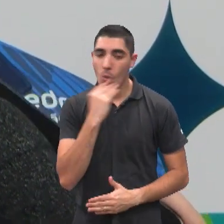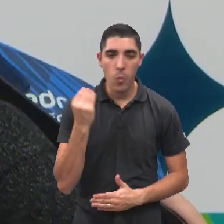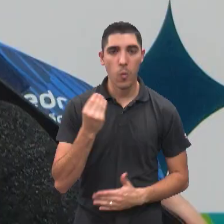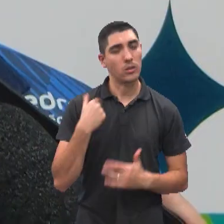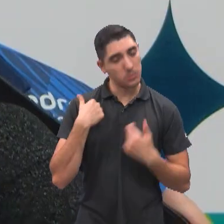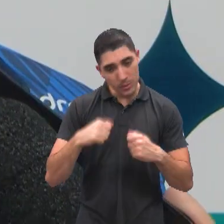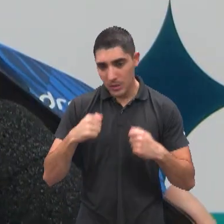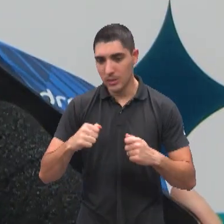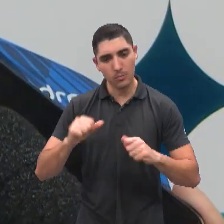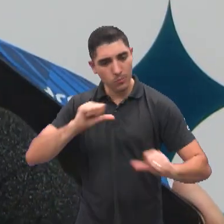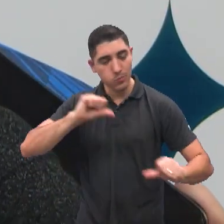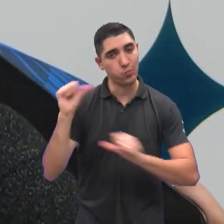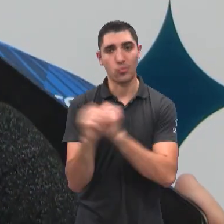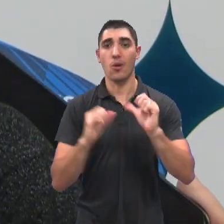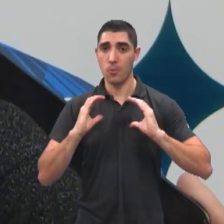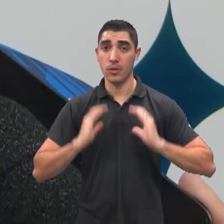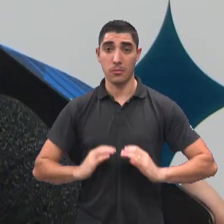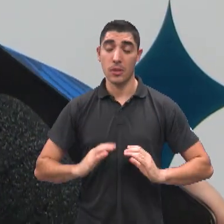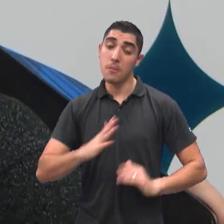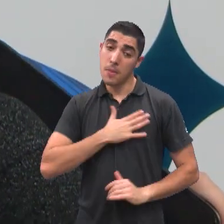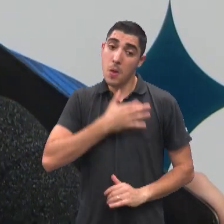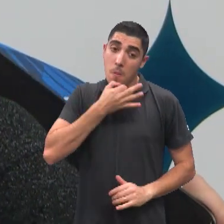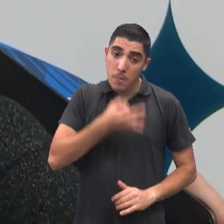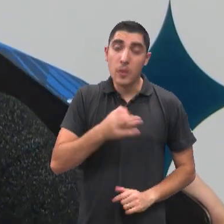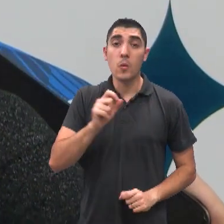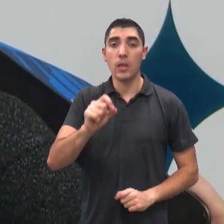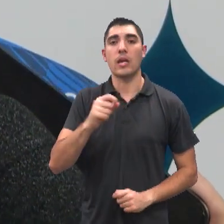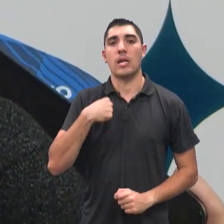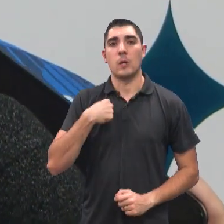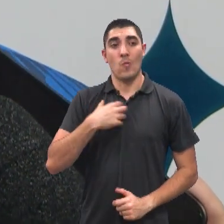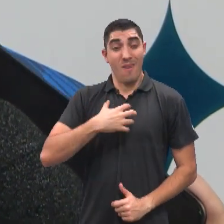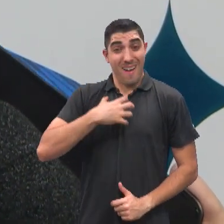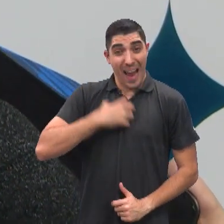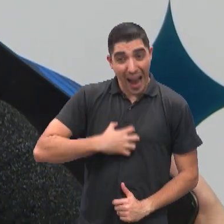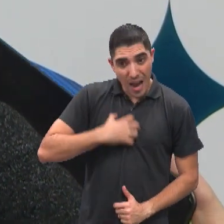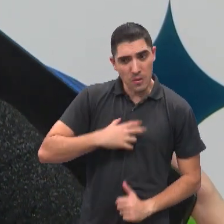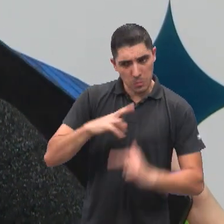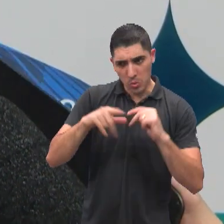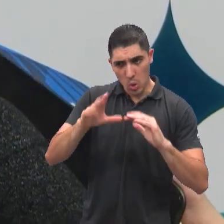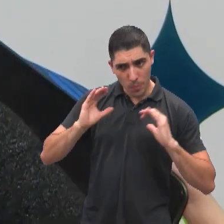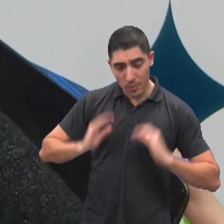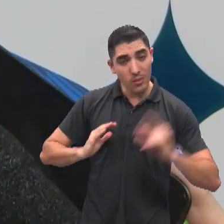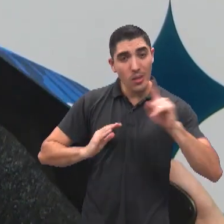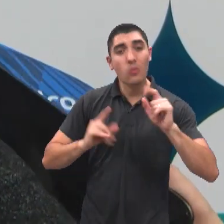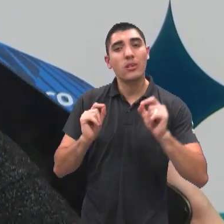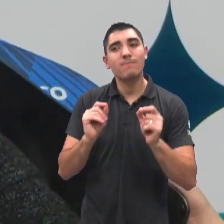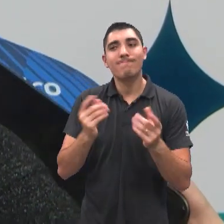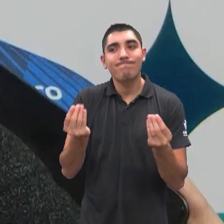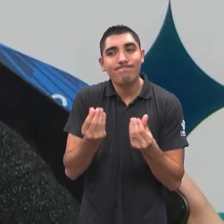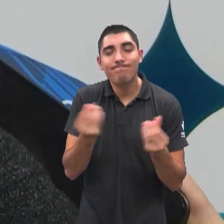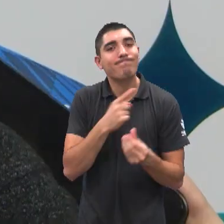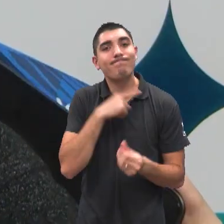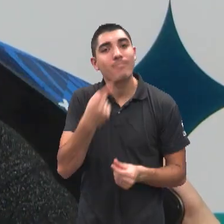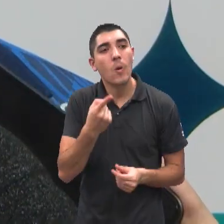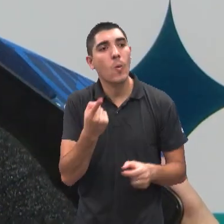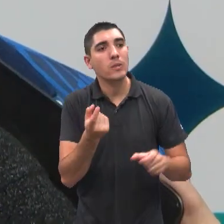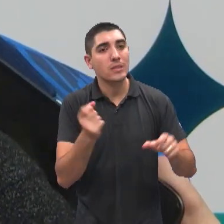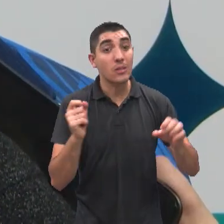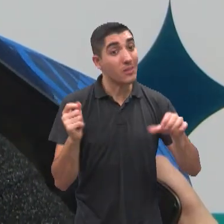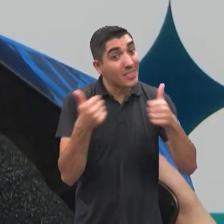postura. Acredito que hoje a raiva não é postura, a raiva é o detalhe que escapou a